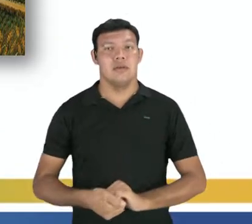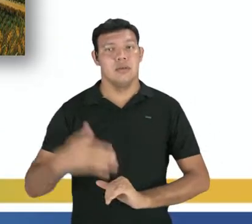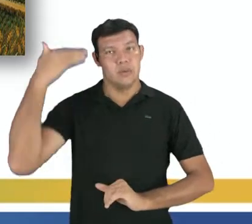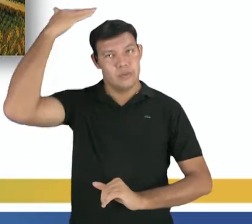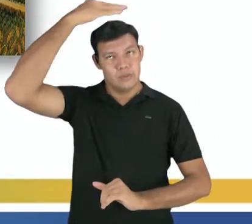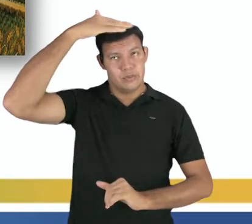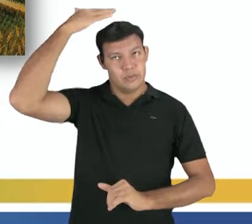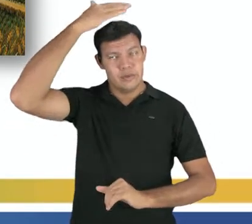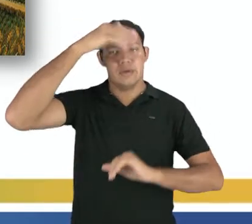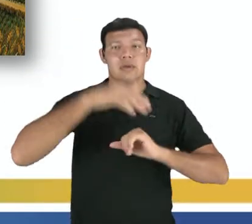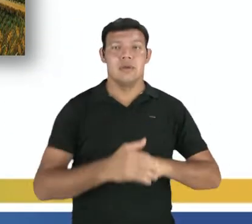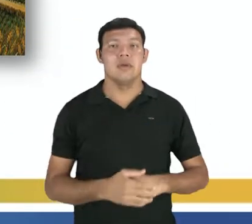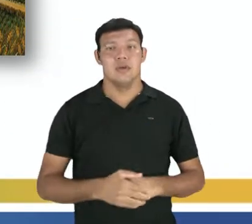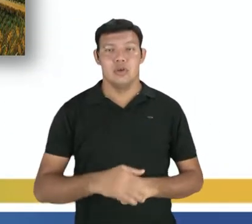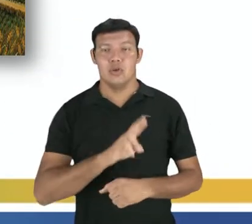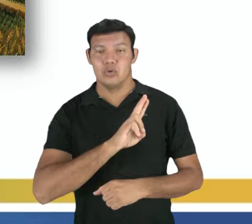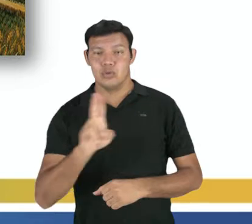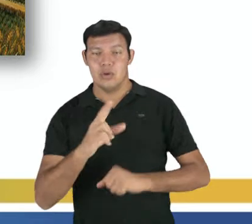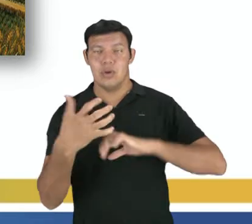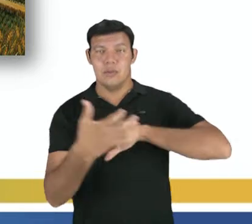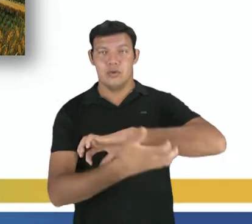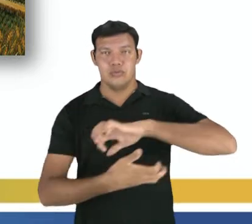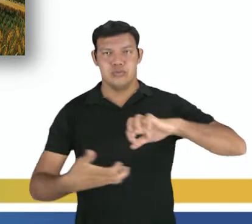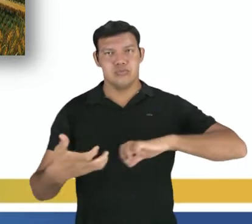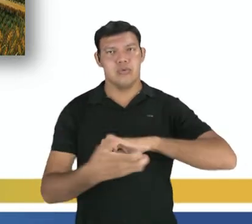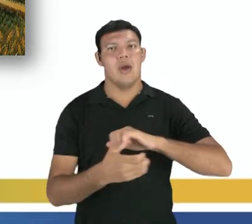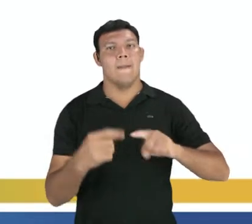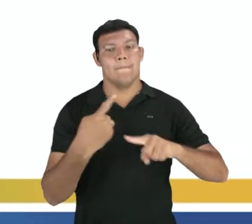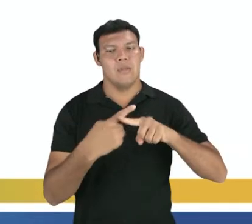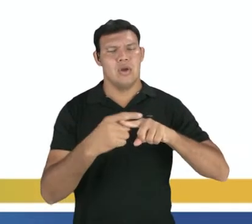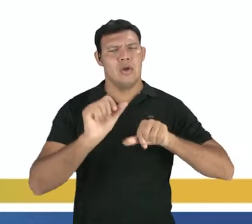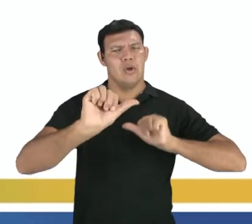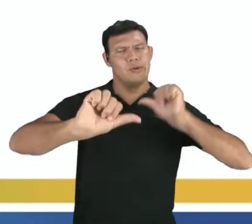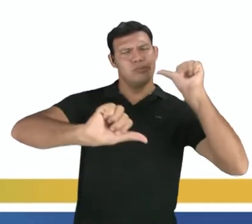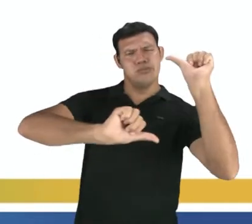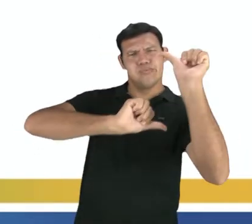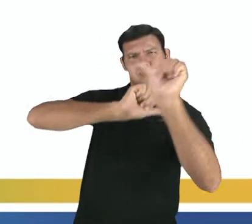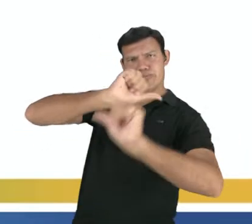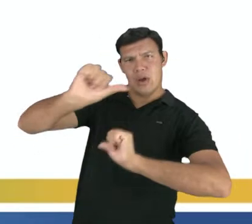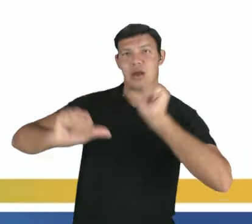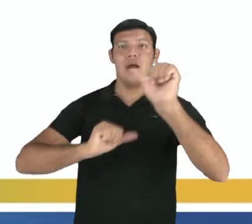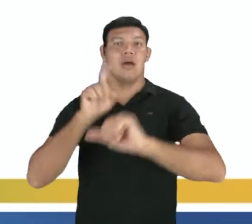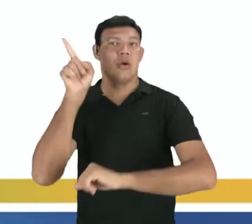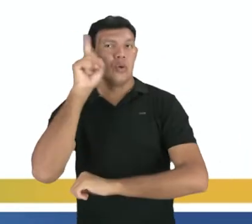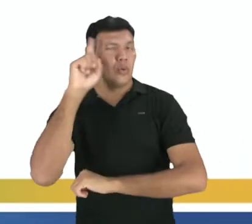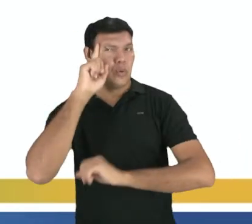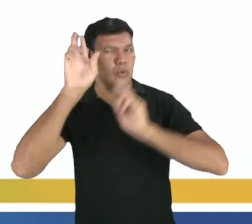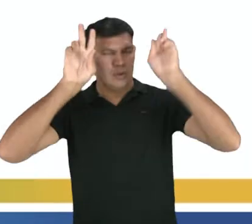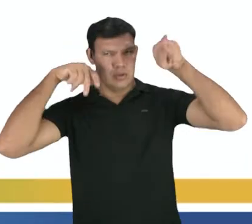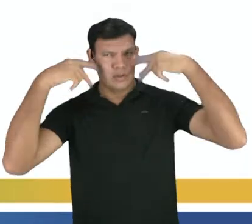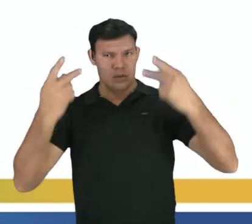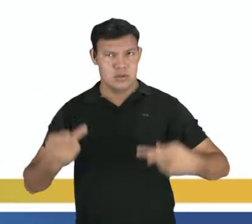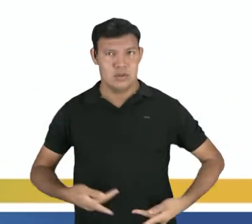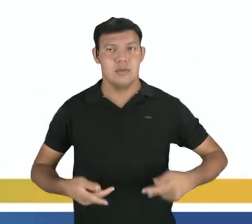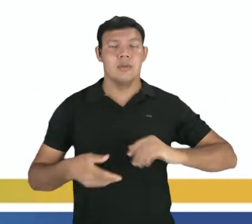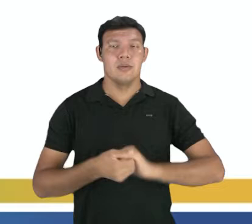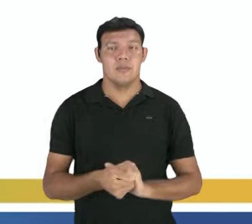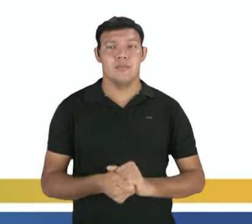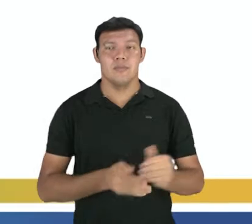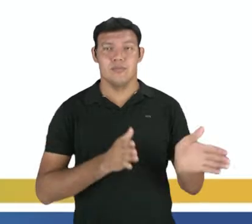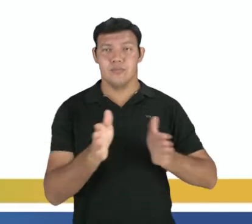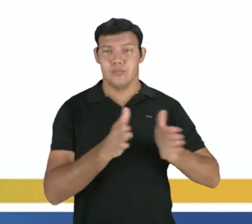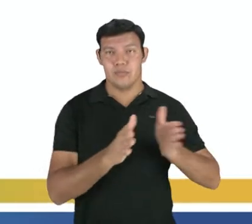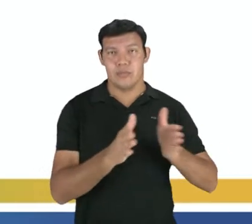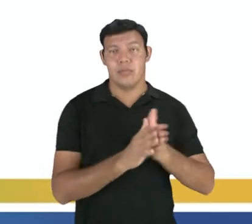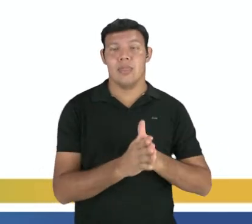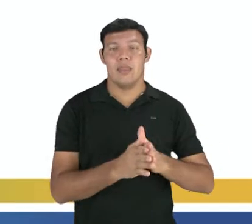disse para vocês, de uma revolução, porque muda completamente aí, né, o cotidiano do homem. Dentro do Neolítico,